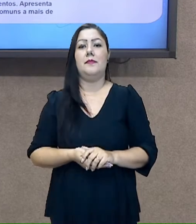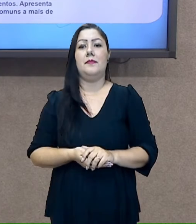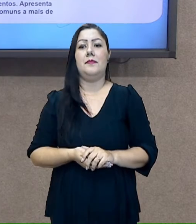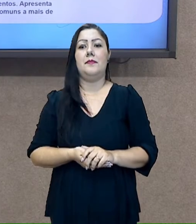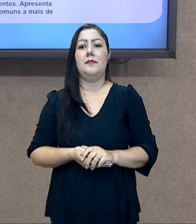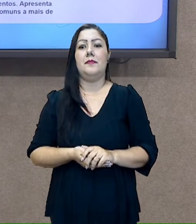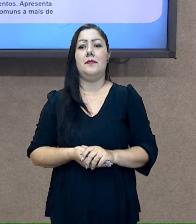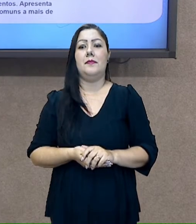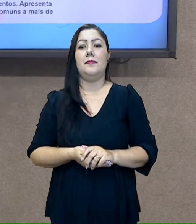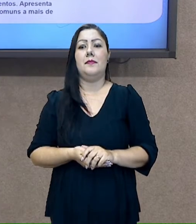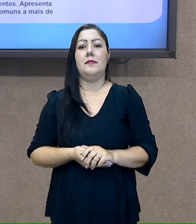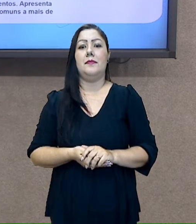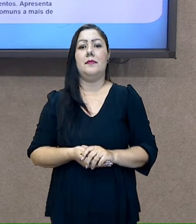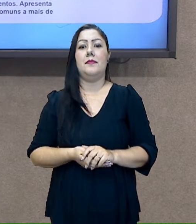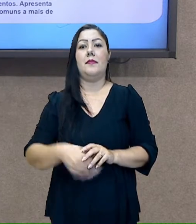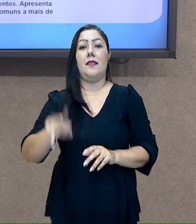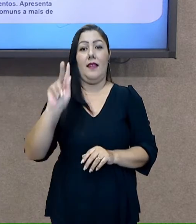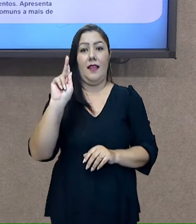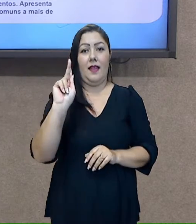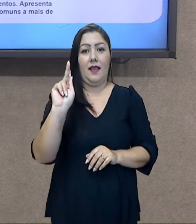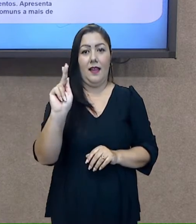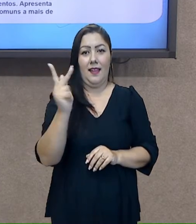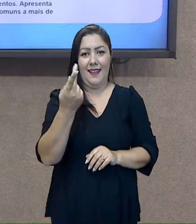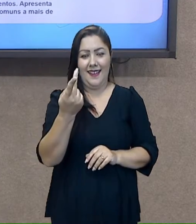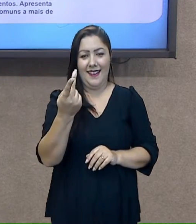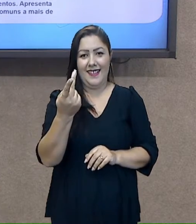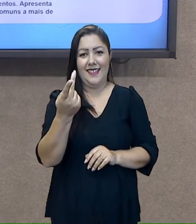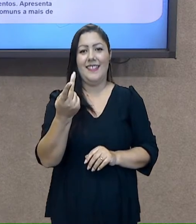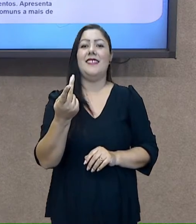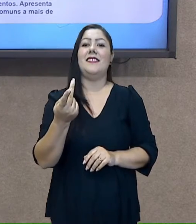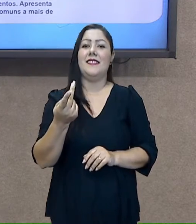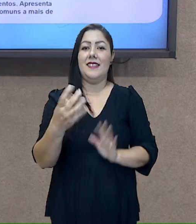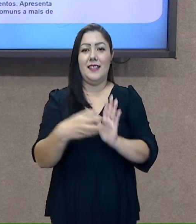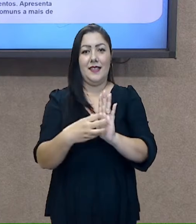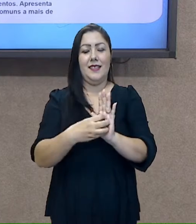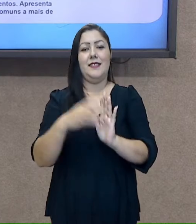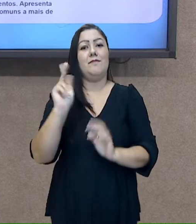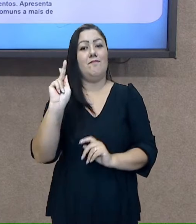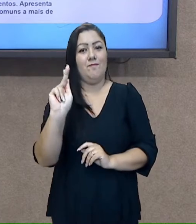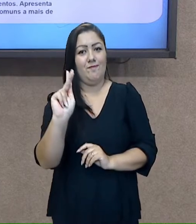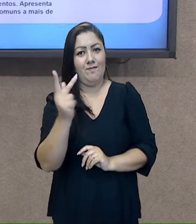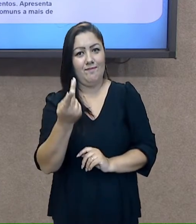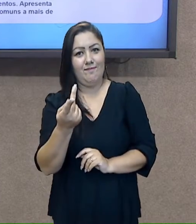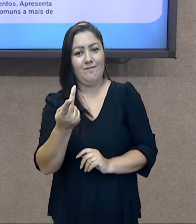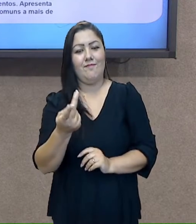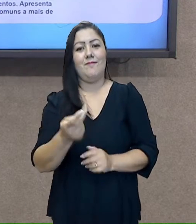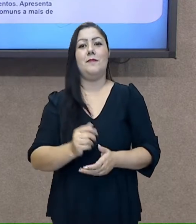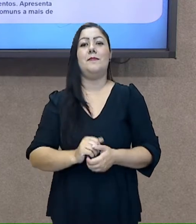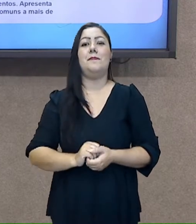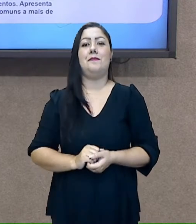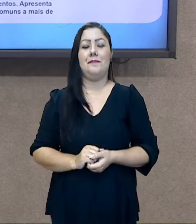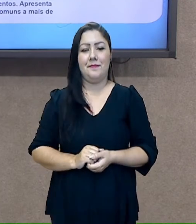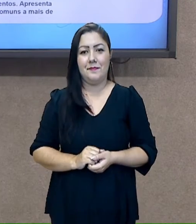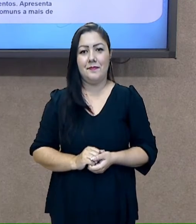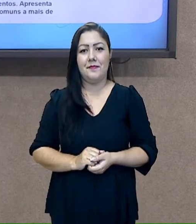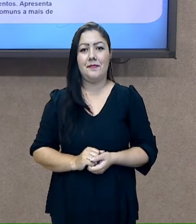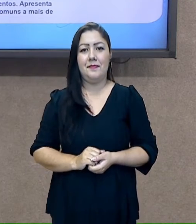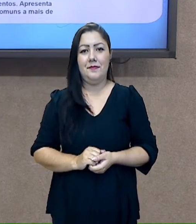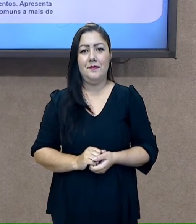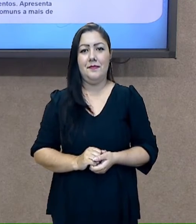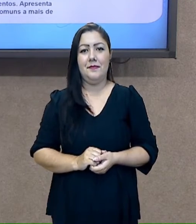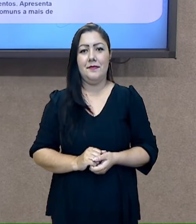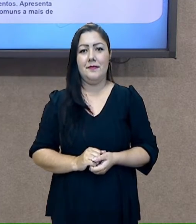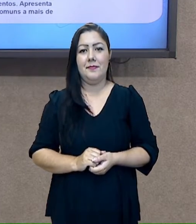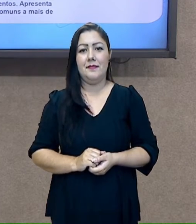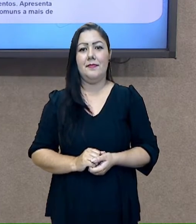o símbolo é H, né? O símbolo do elemento químico hidrogênio é